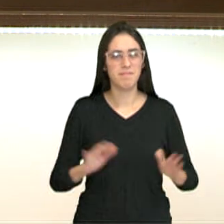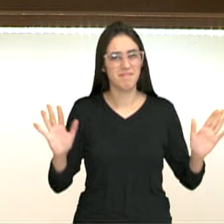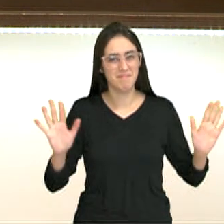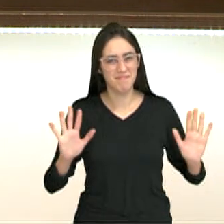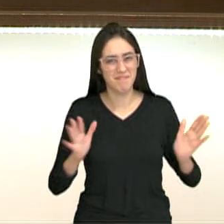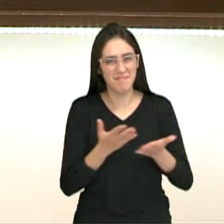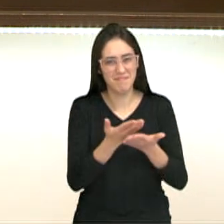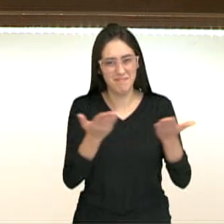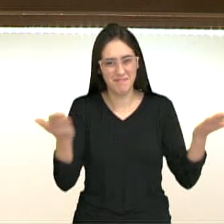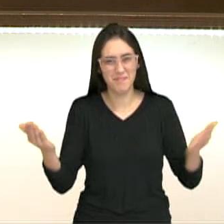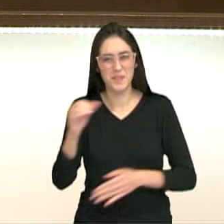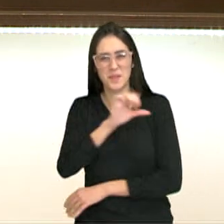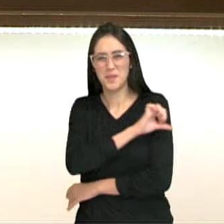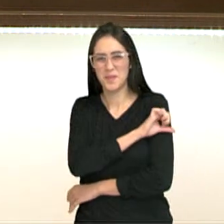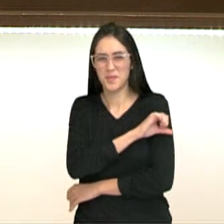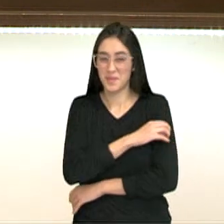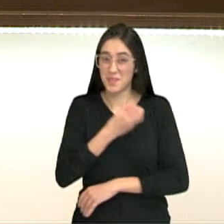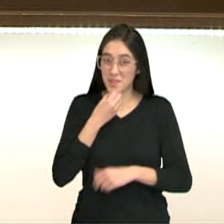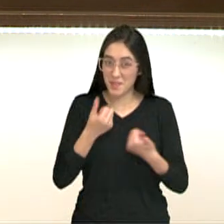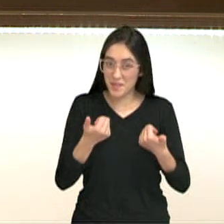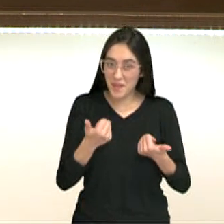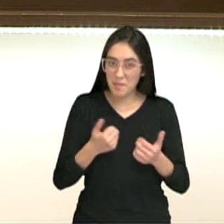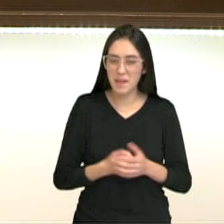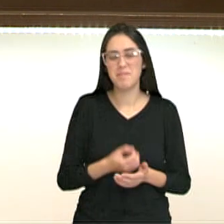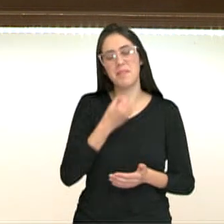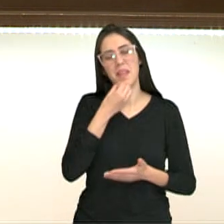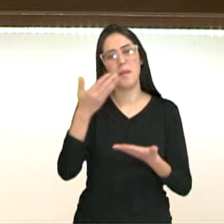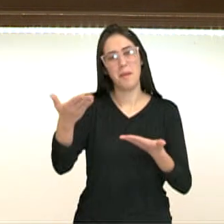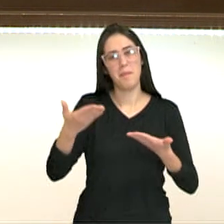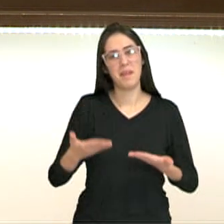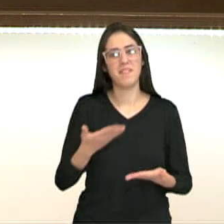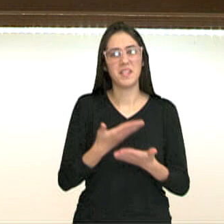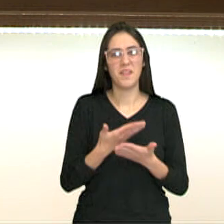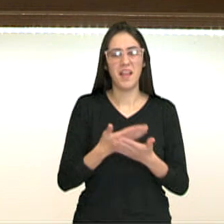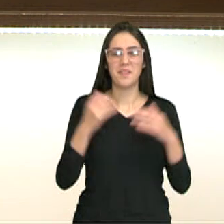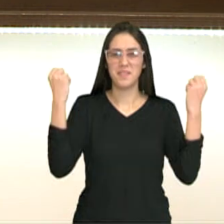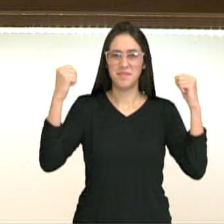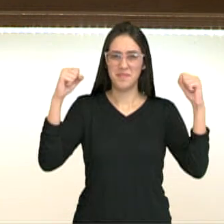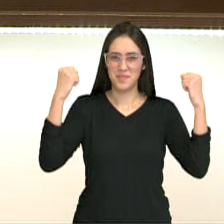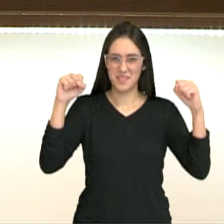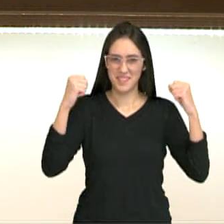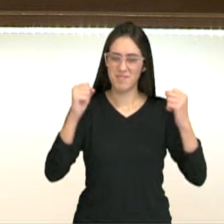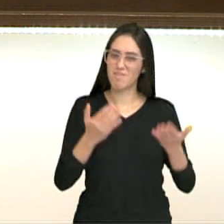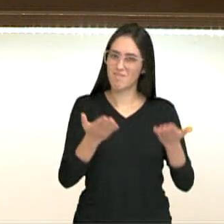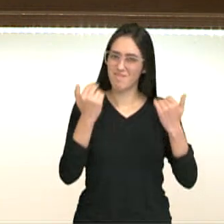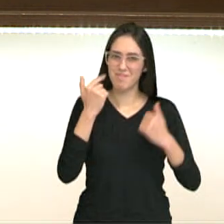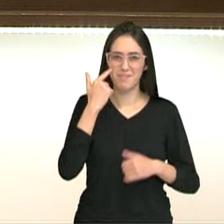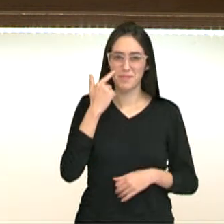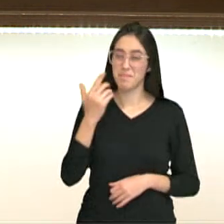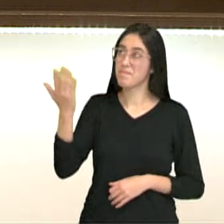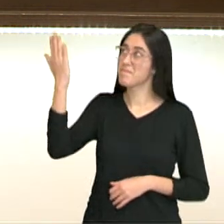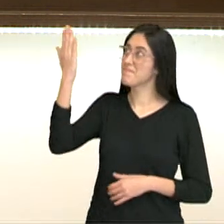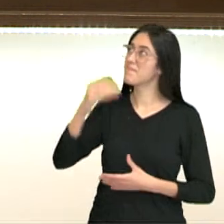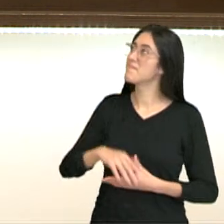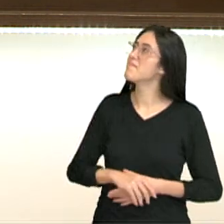pessoal do 9º ano, tudo bem com vocês? Bem-vindos a mais uma aula de Educação Física. Me acompanha nos slides.